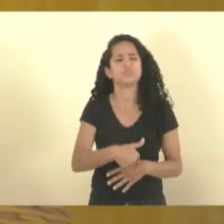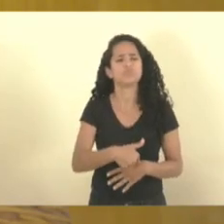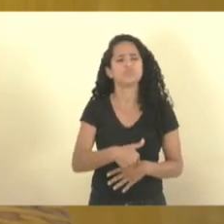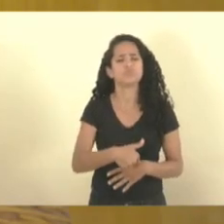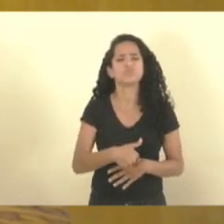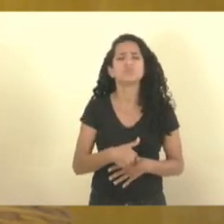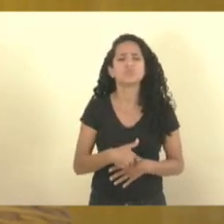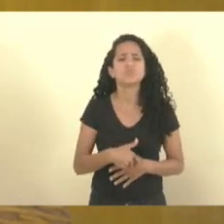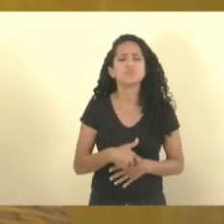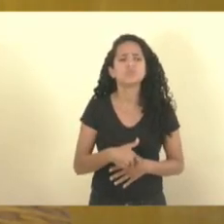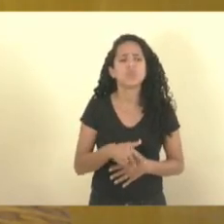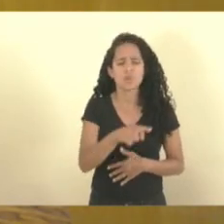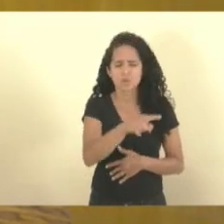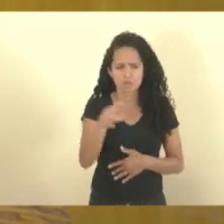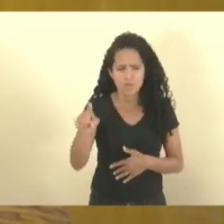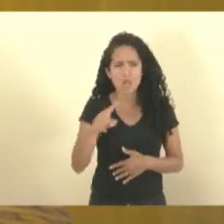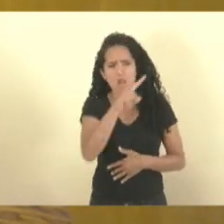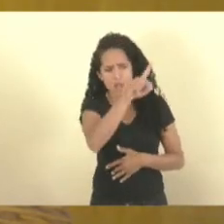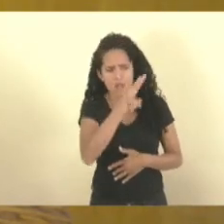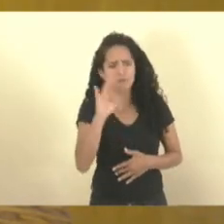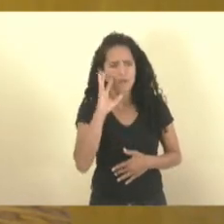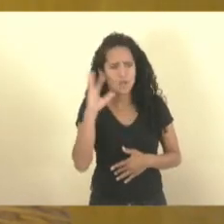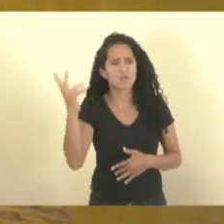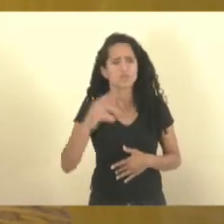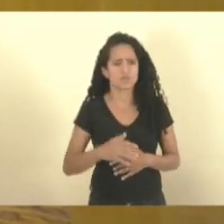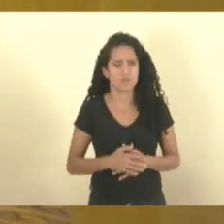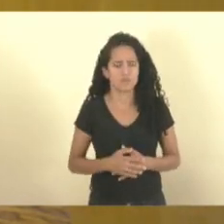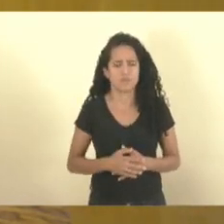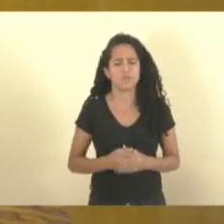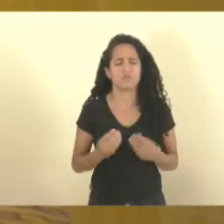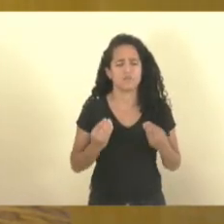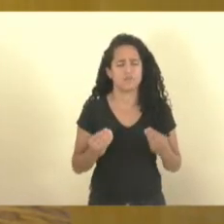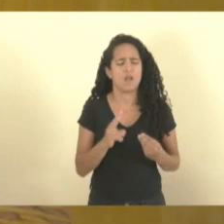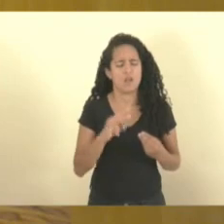de cima. Se prepare lá, a verdade é essa.